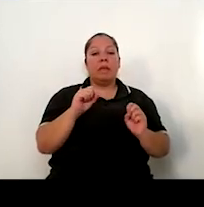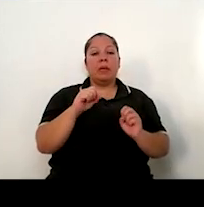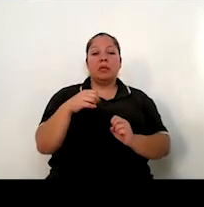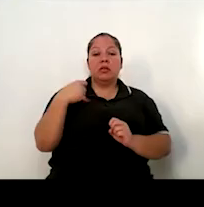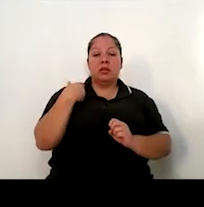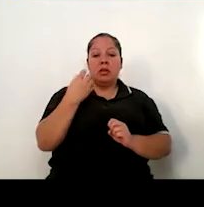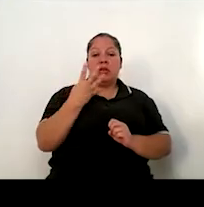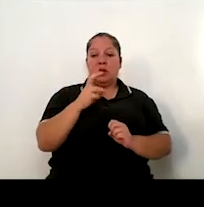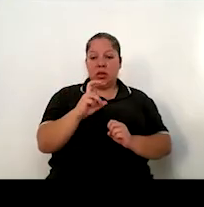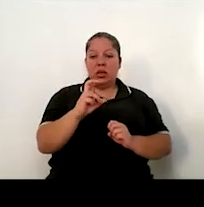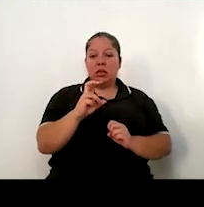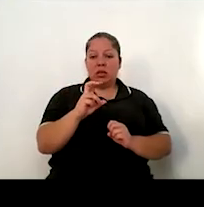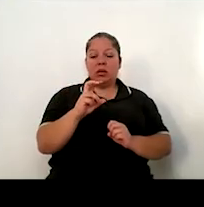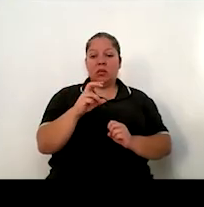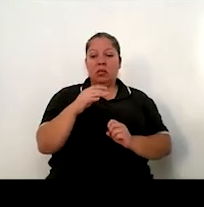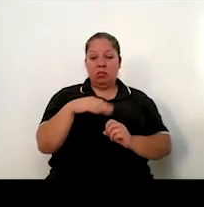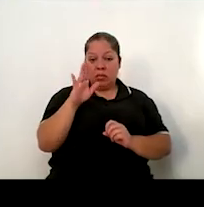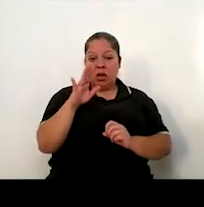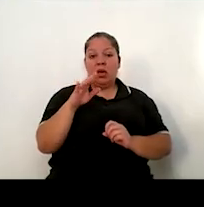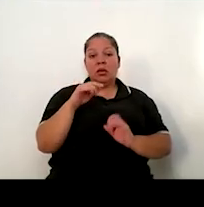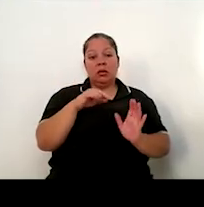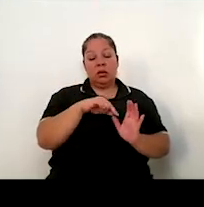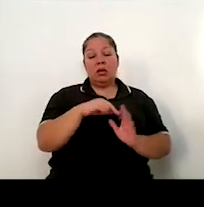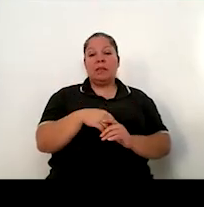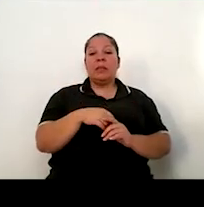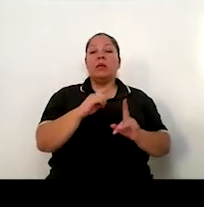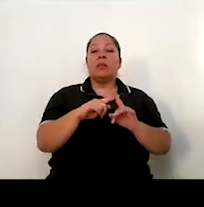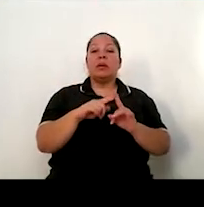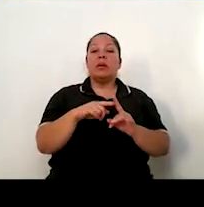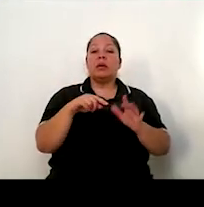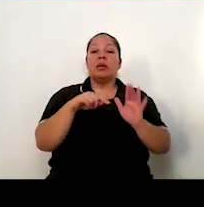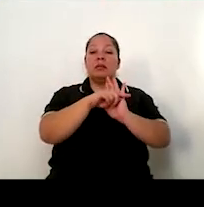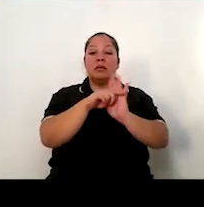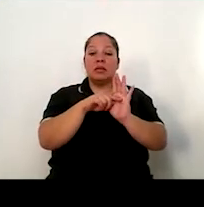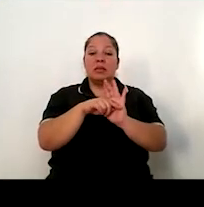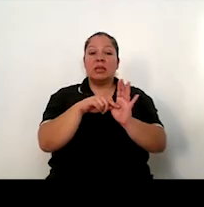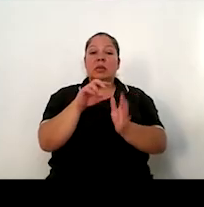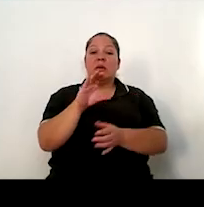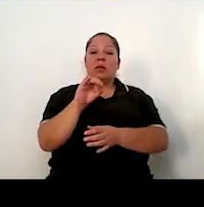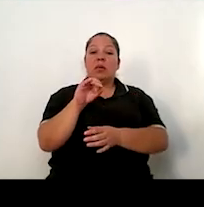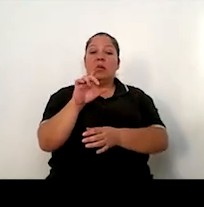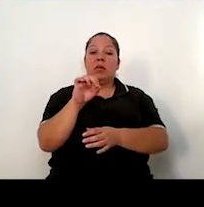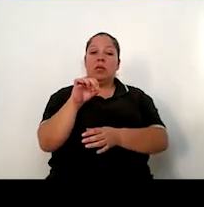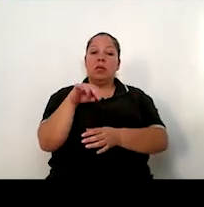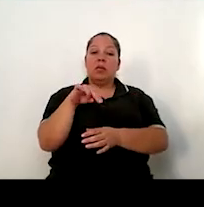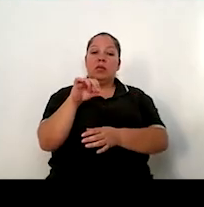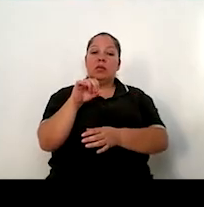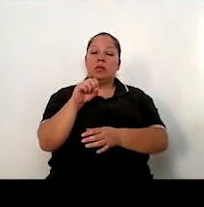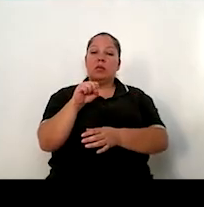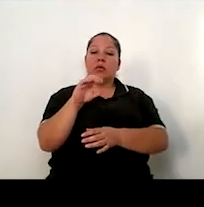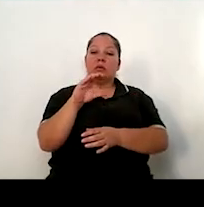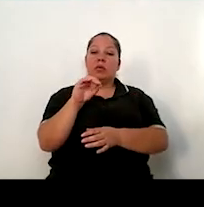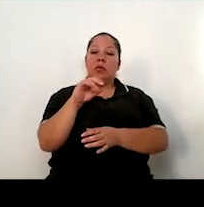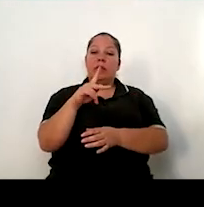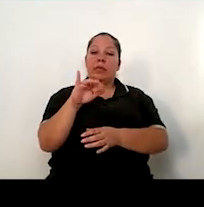maior em fazer a colonoscopia, já que não teria condições de se fazer colonoscopia para todos os brasileiros acima de 45